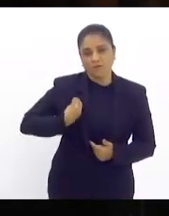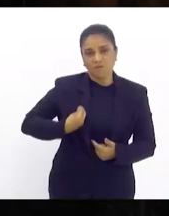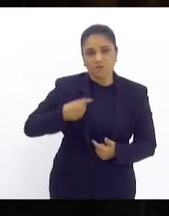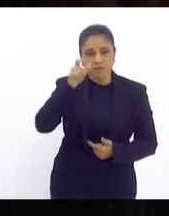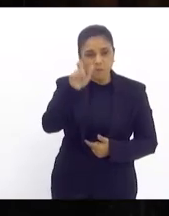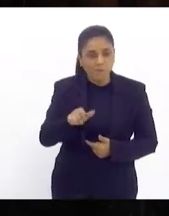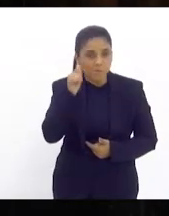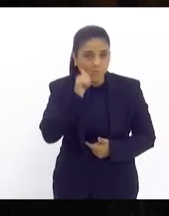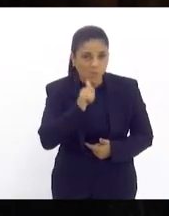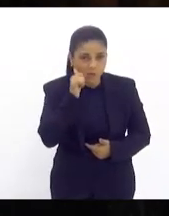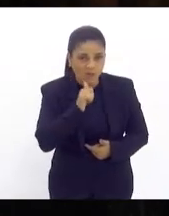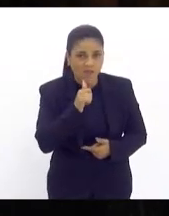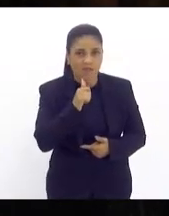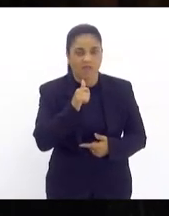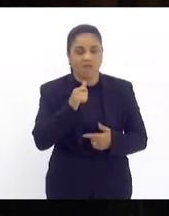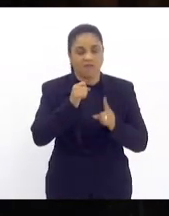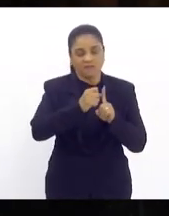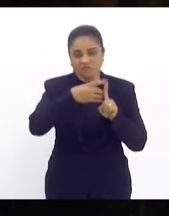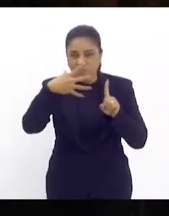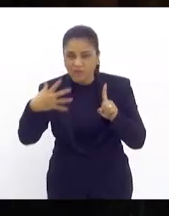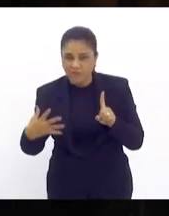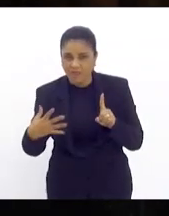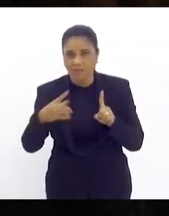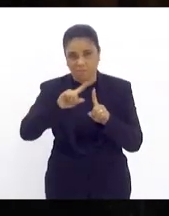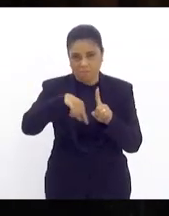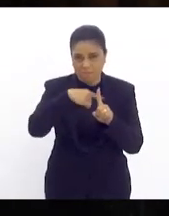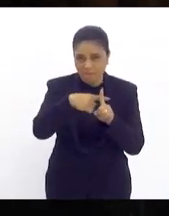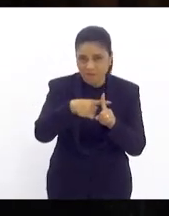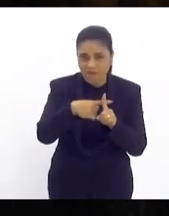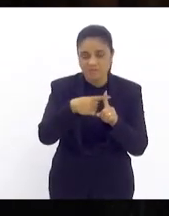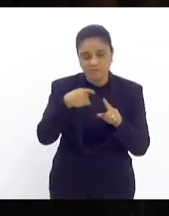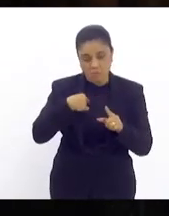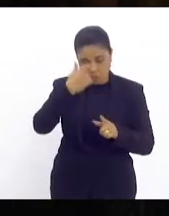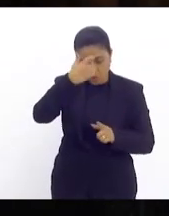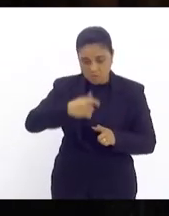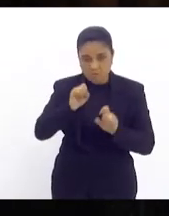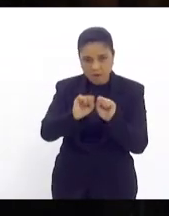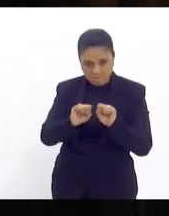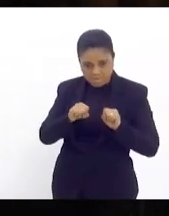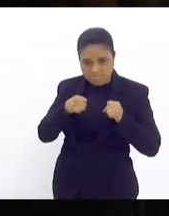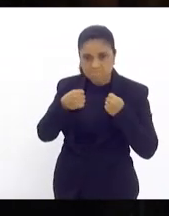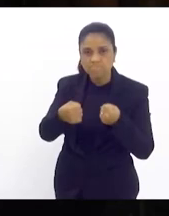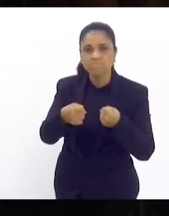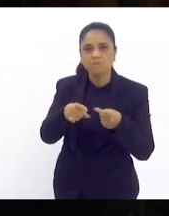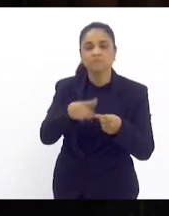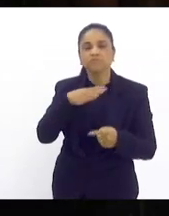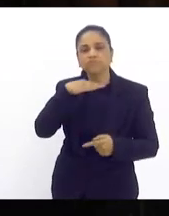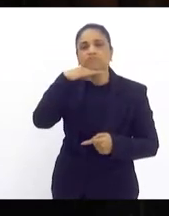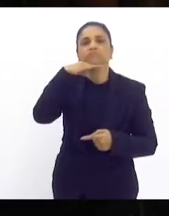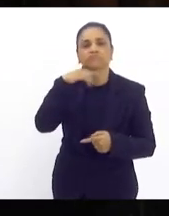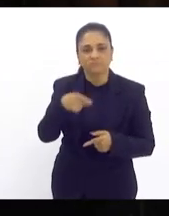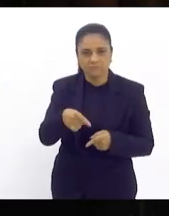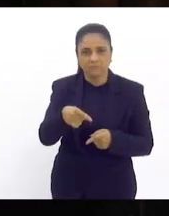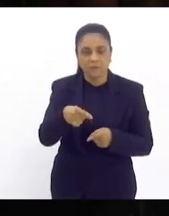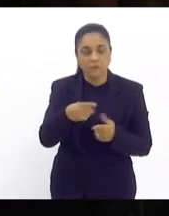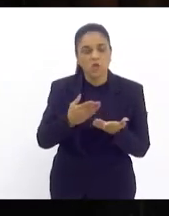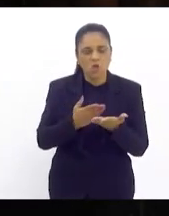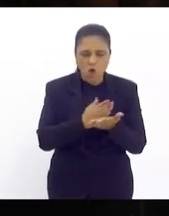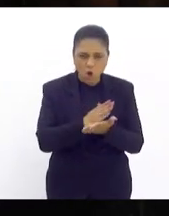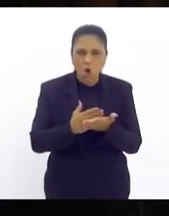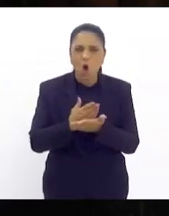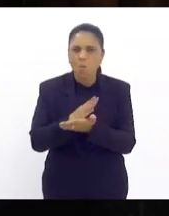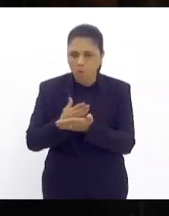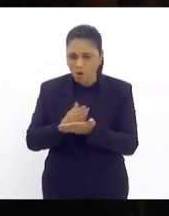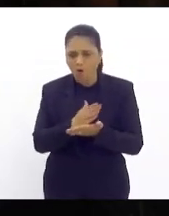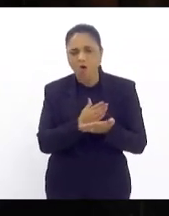LGBT caia mais eu estou aqui para enfrentar isso de cabeça erguida sempre o que incomoda muita gente